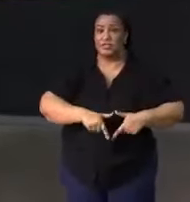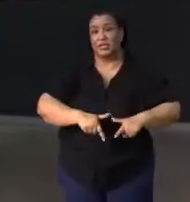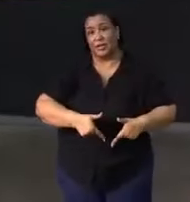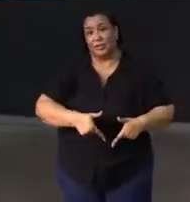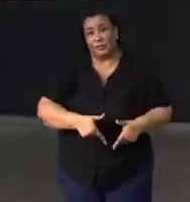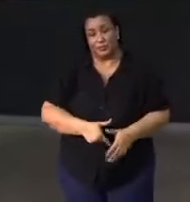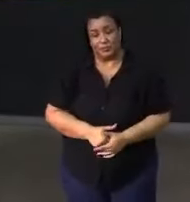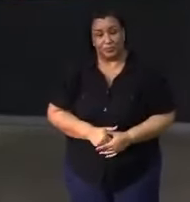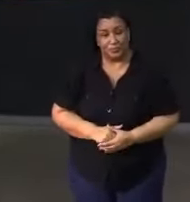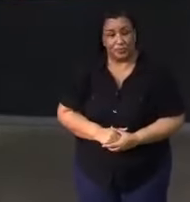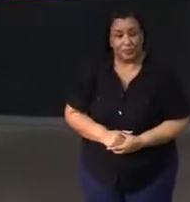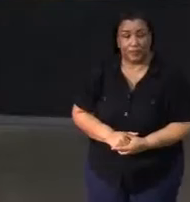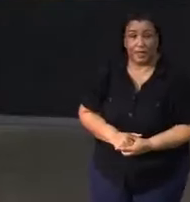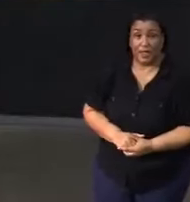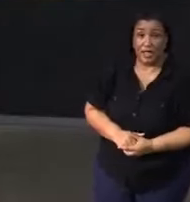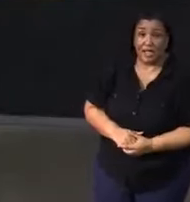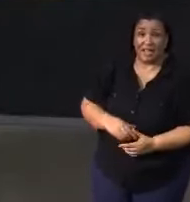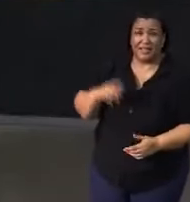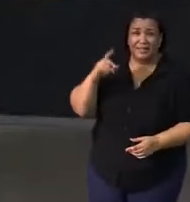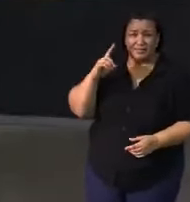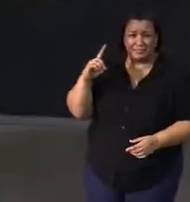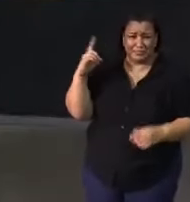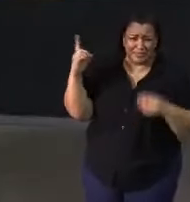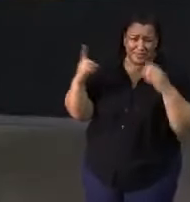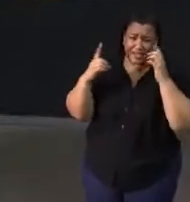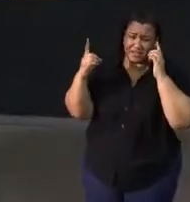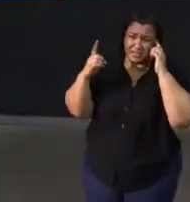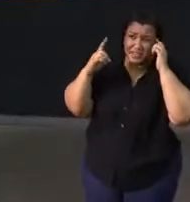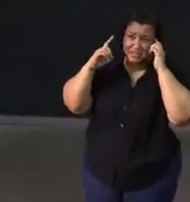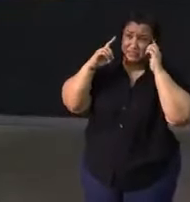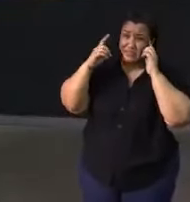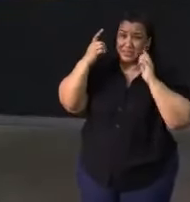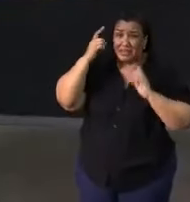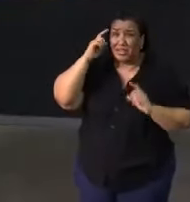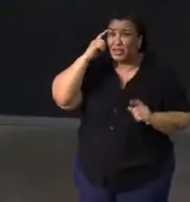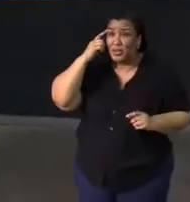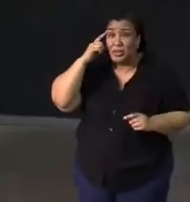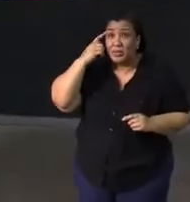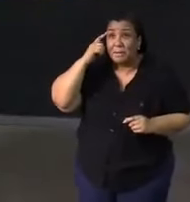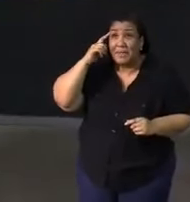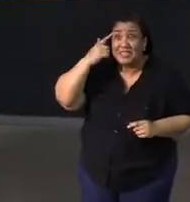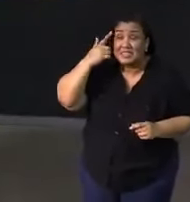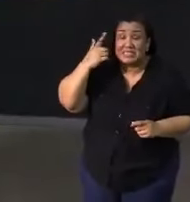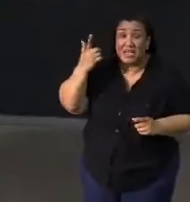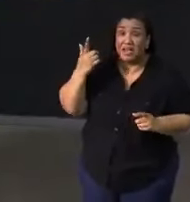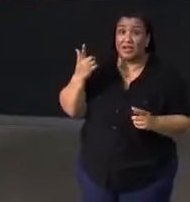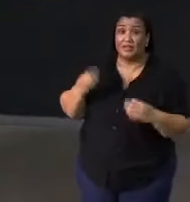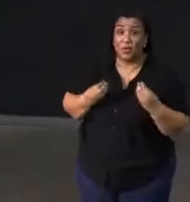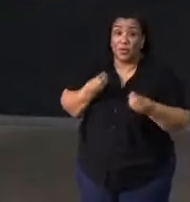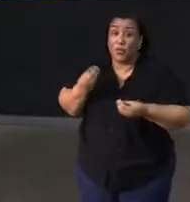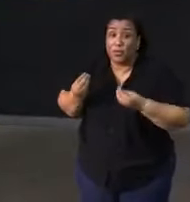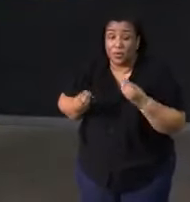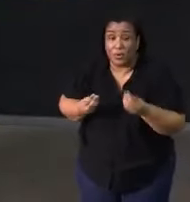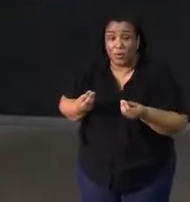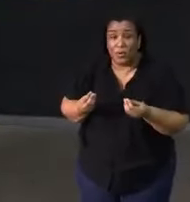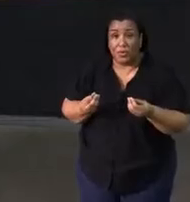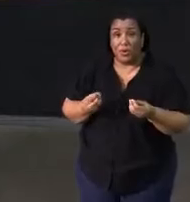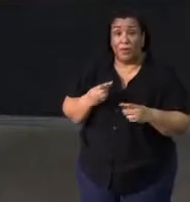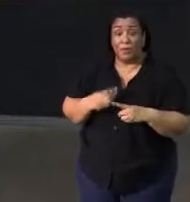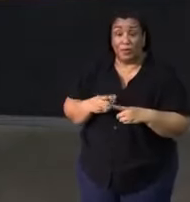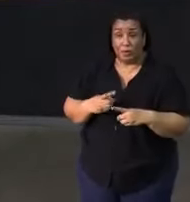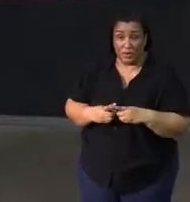tornar alguma coisa em sua vida, num tempo em que os primogênitos sempre tinham a primazia.